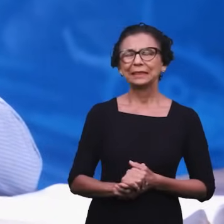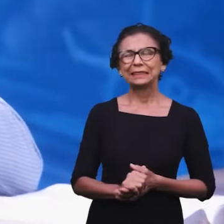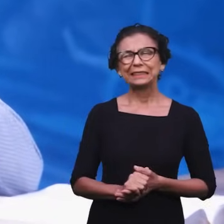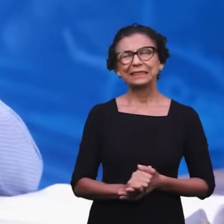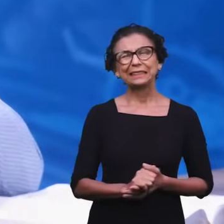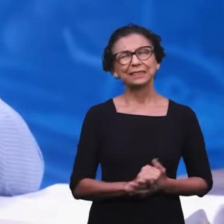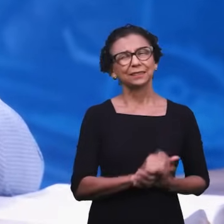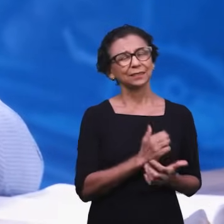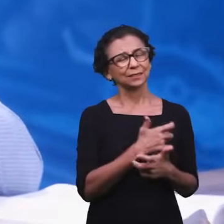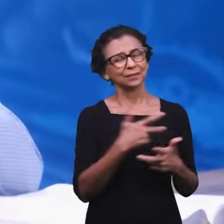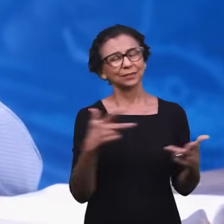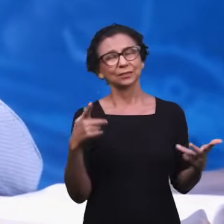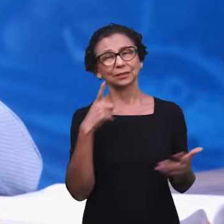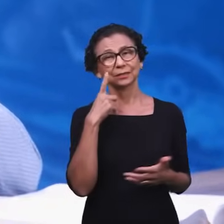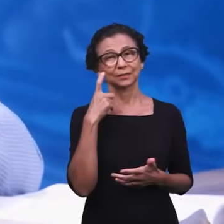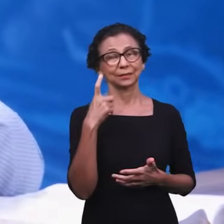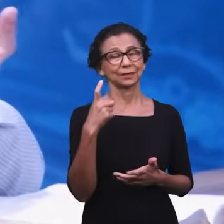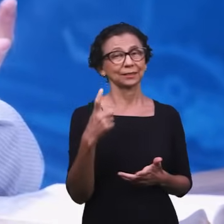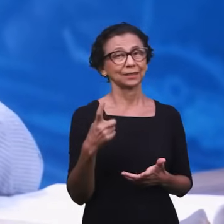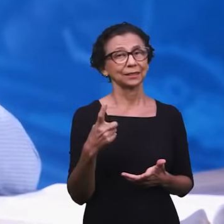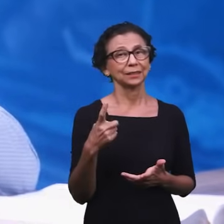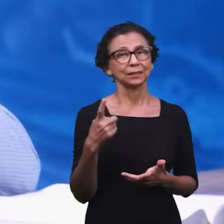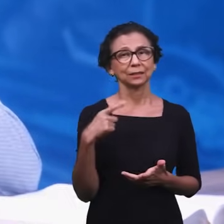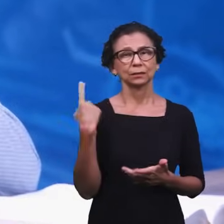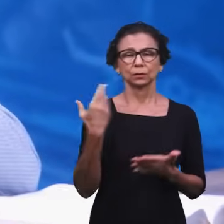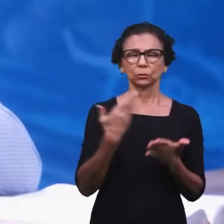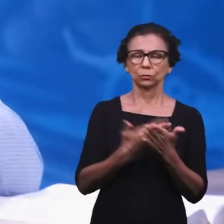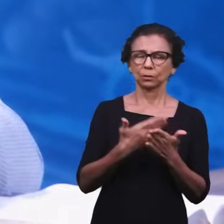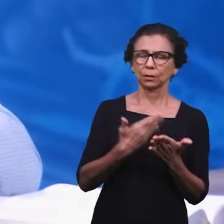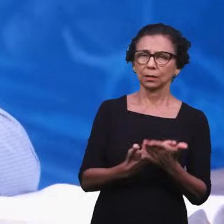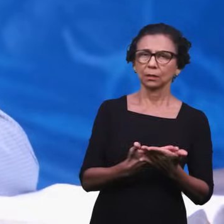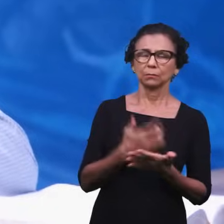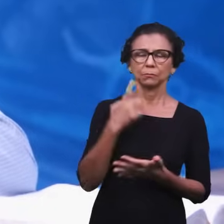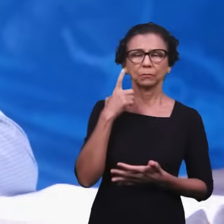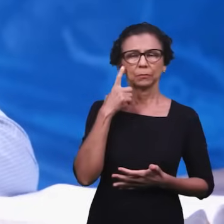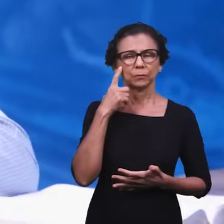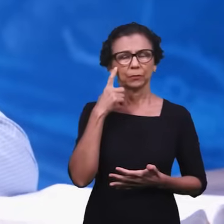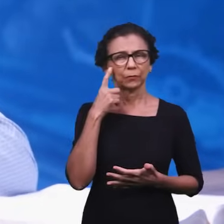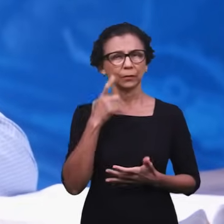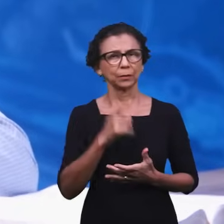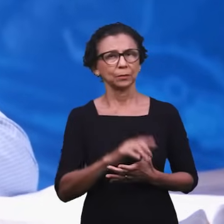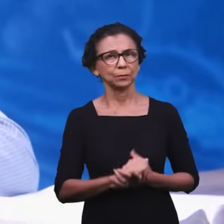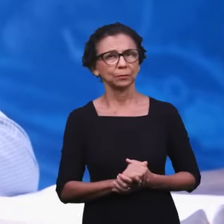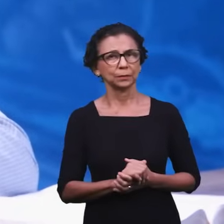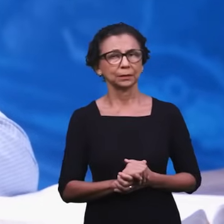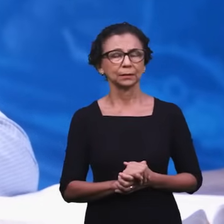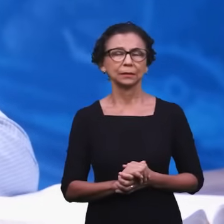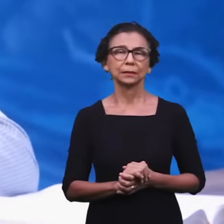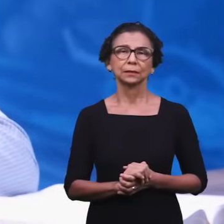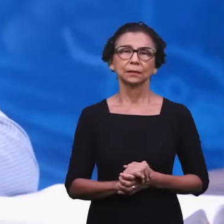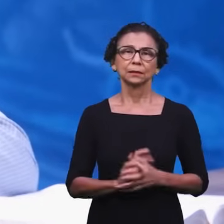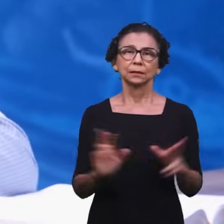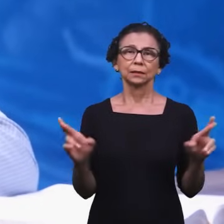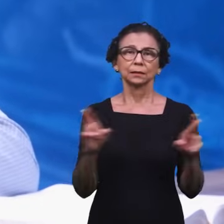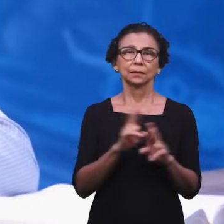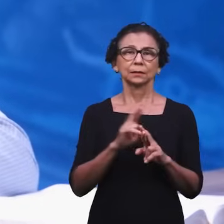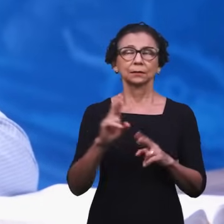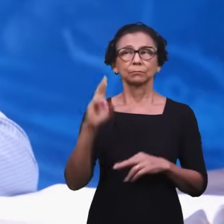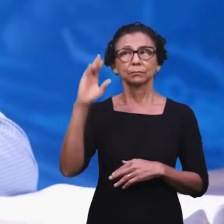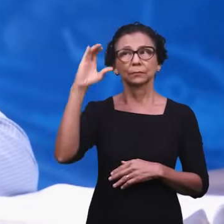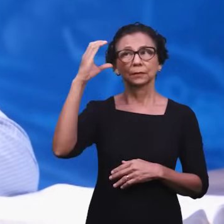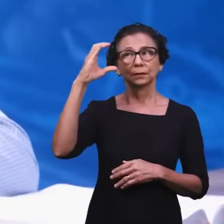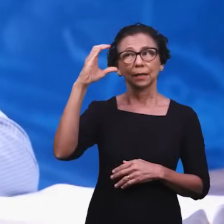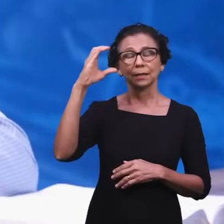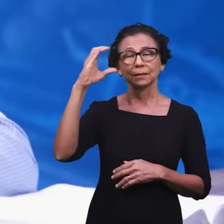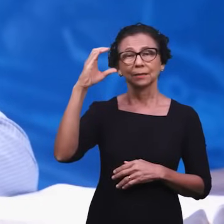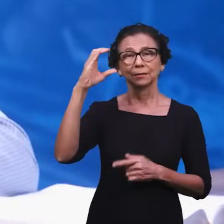coisas interessantes que nós estudamos, que nós vemos neste mundo com relação à ciência, mas